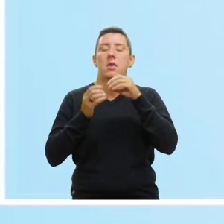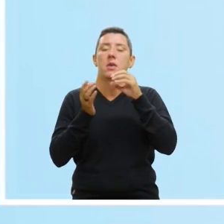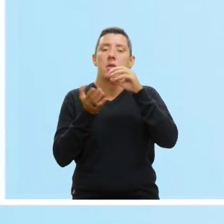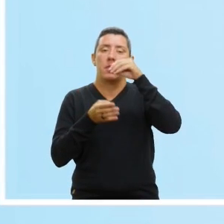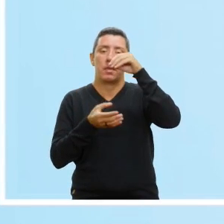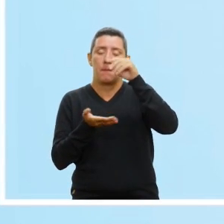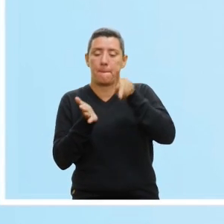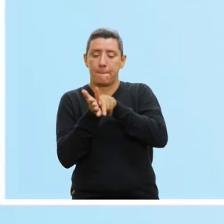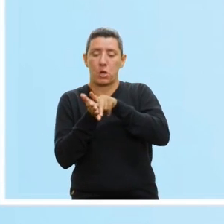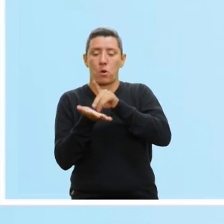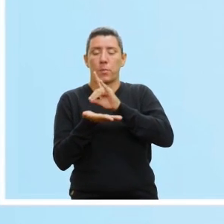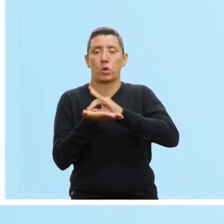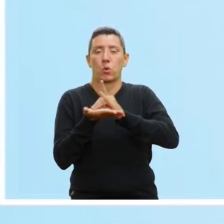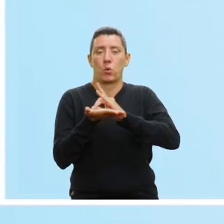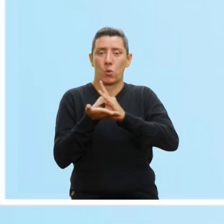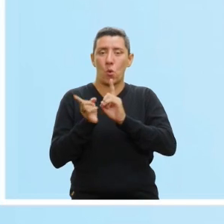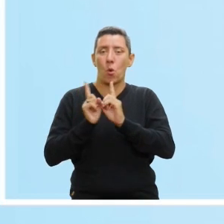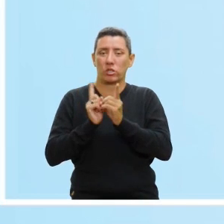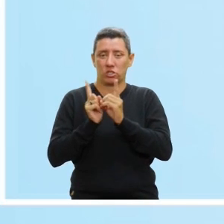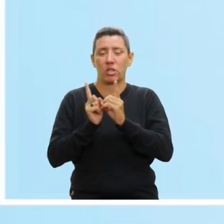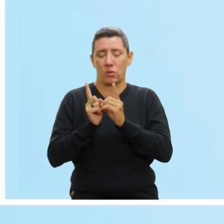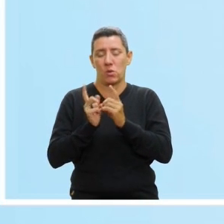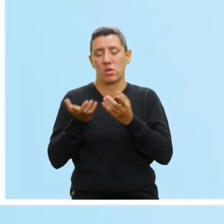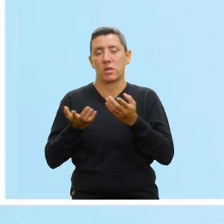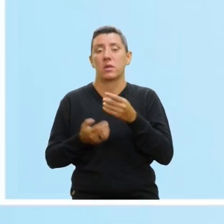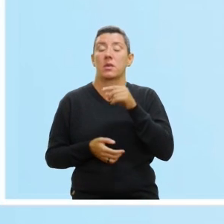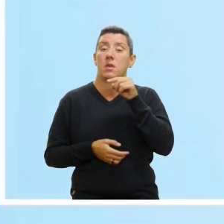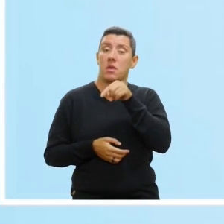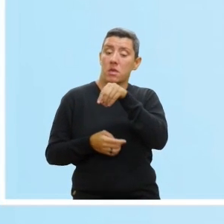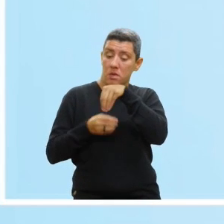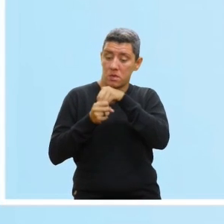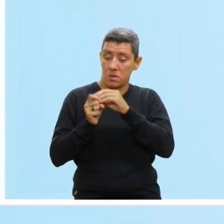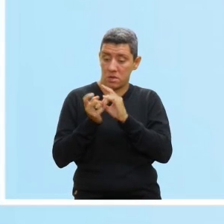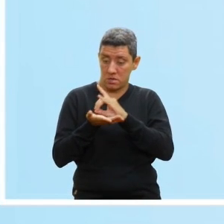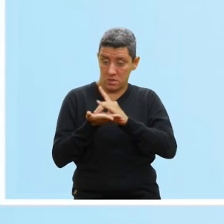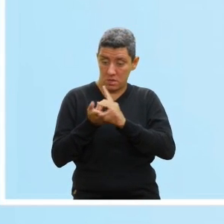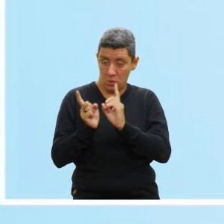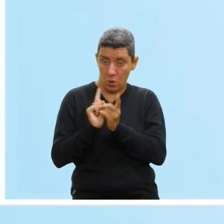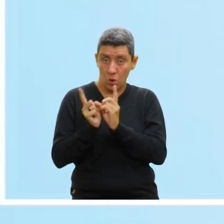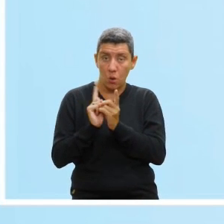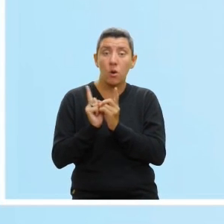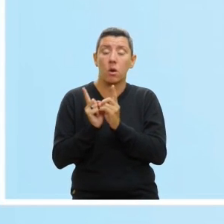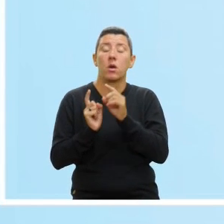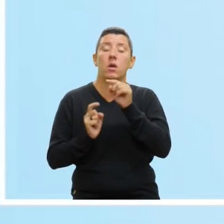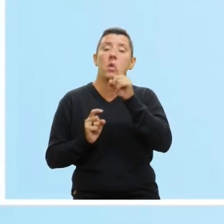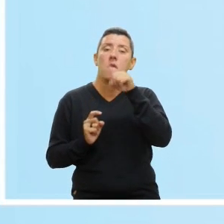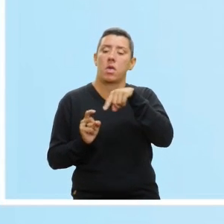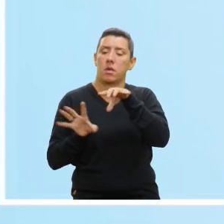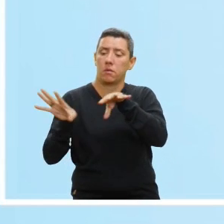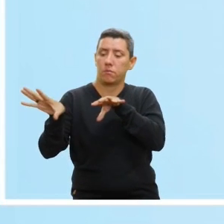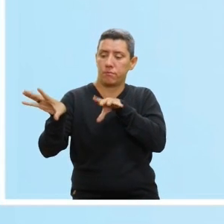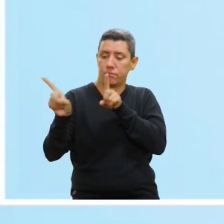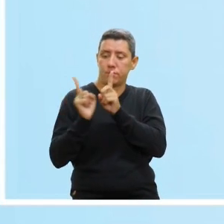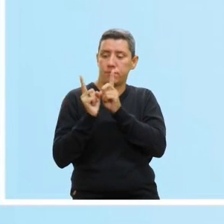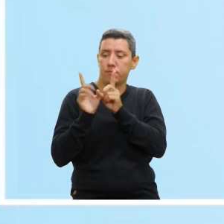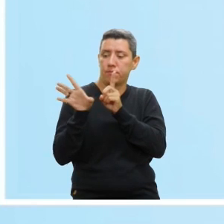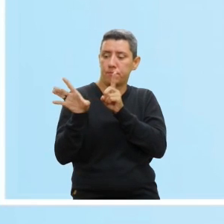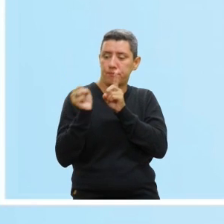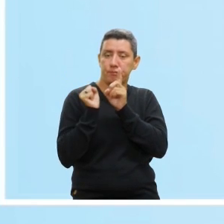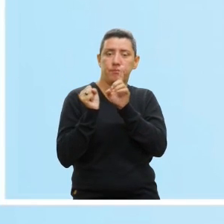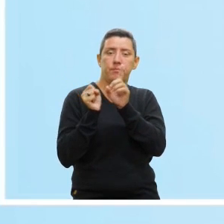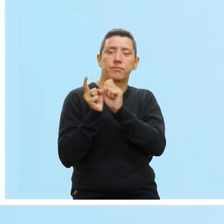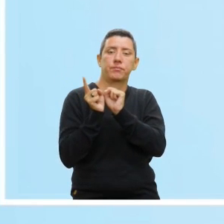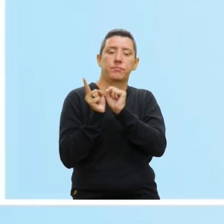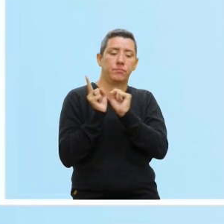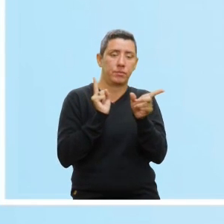está plugado no roteador. Essa conexão entre o transponder e o transceiver é uma transmissão e uma recepção. Então aqui só para